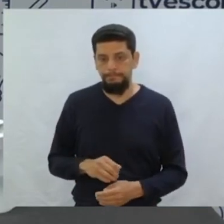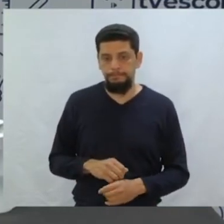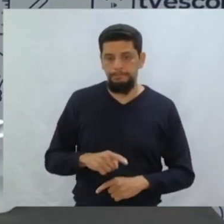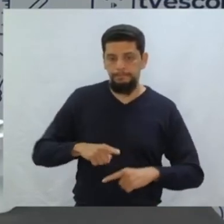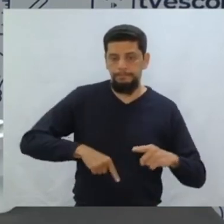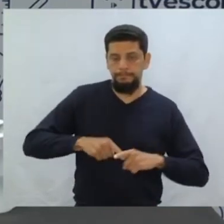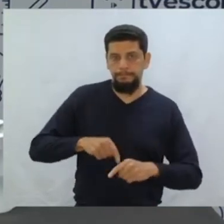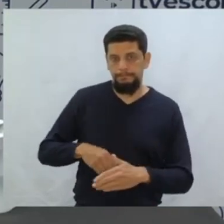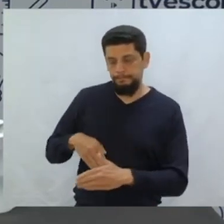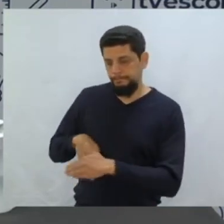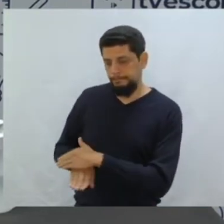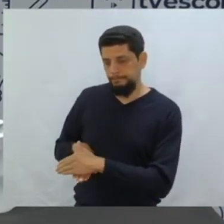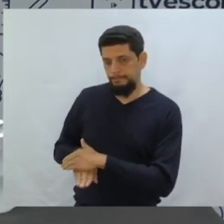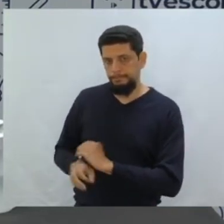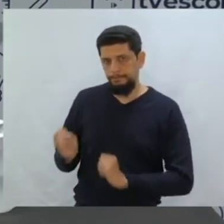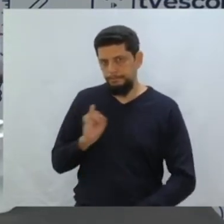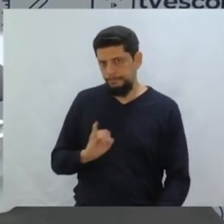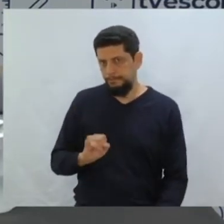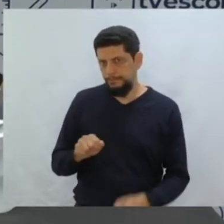Tirar todo o material.